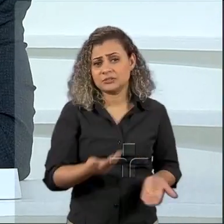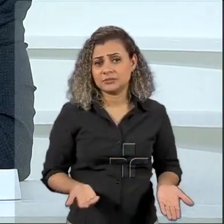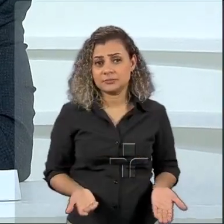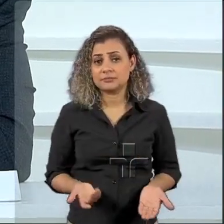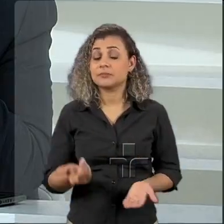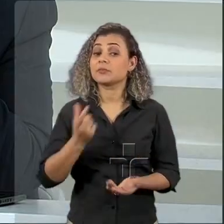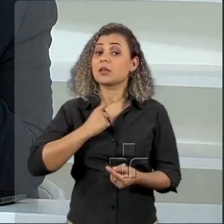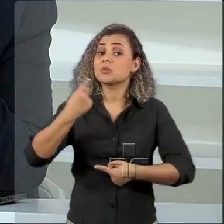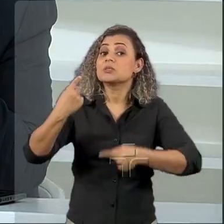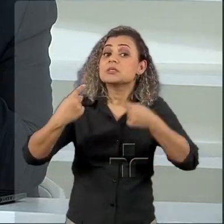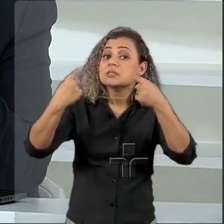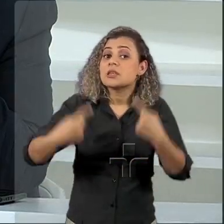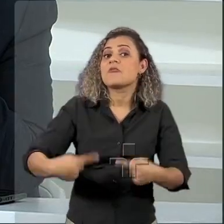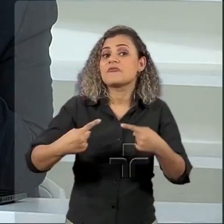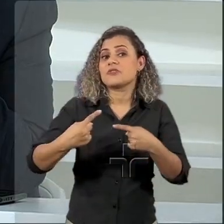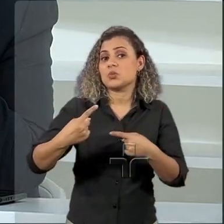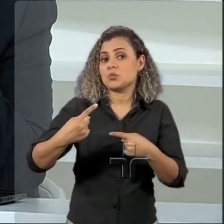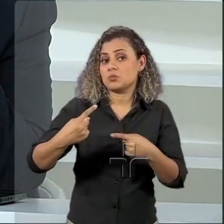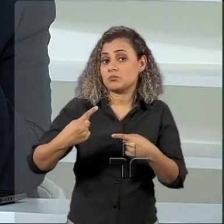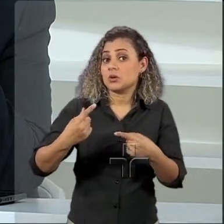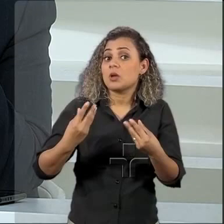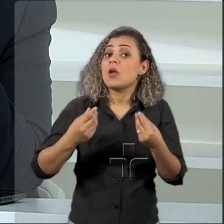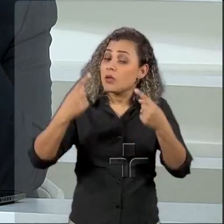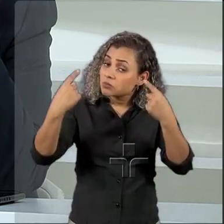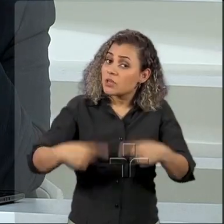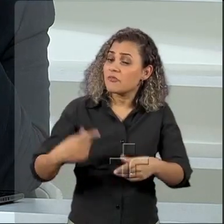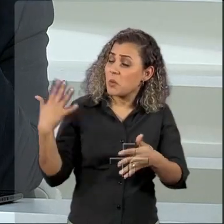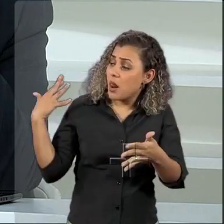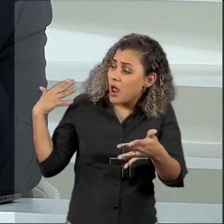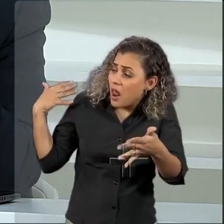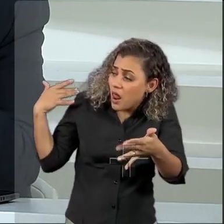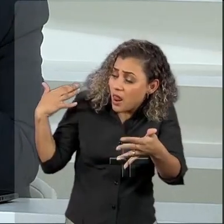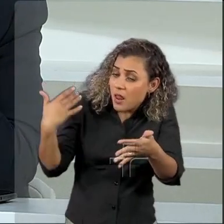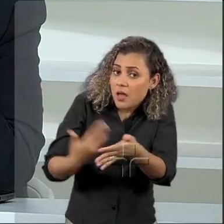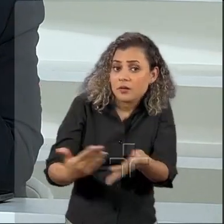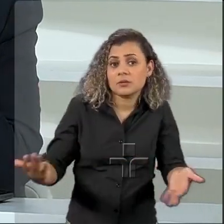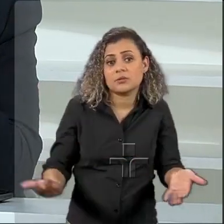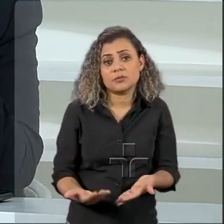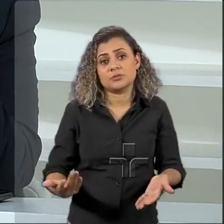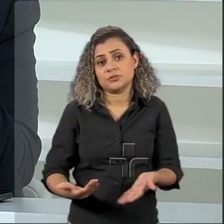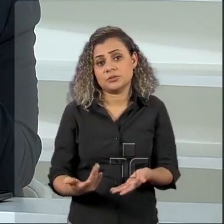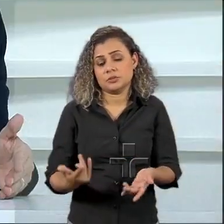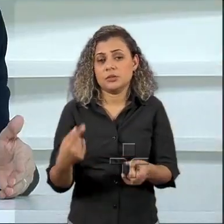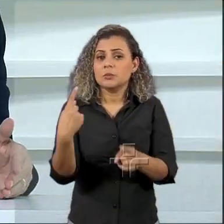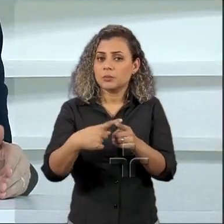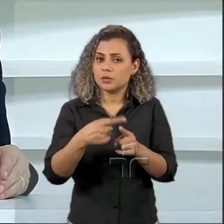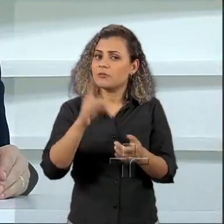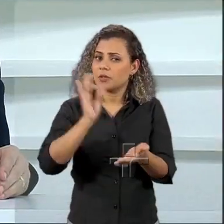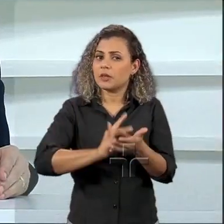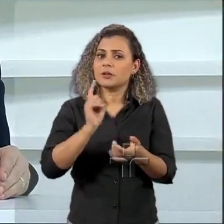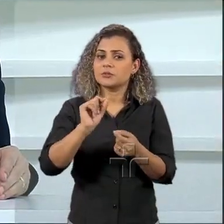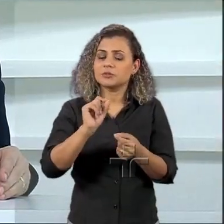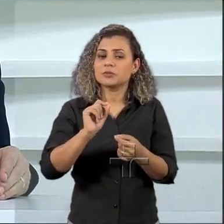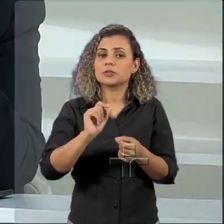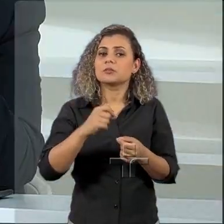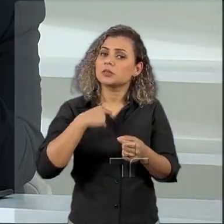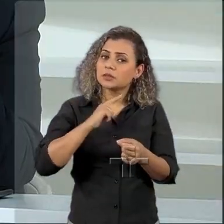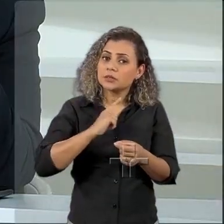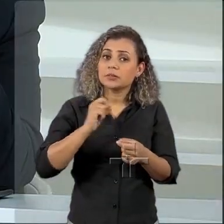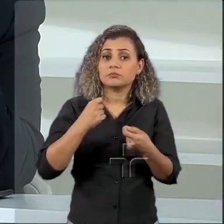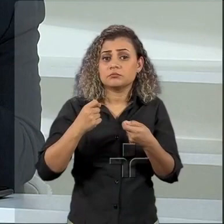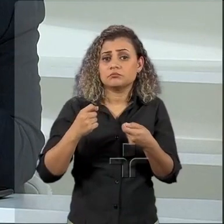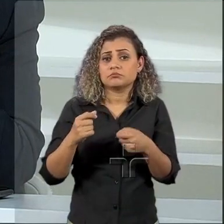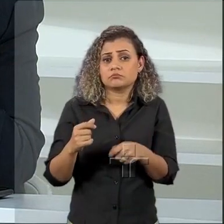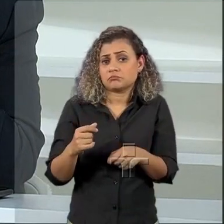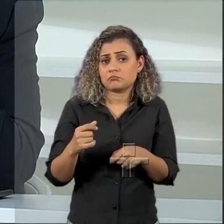discutindo um desafio histórico. Sem dúvida. É um desafio histórico. Sem dúvida. Tem que ter, Não, tem que porque ter claro que tem- inclusive, talvez seja o caso de abrir mão